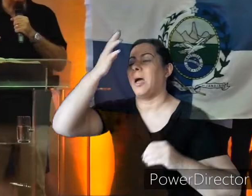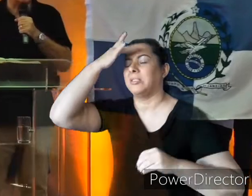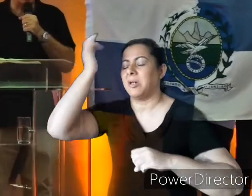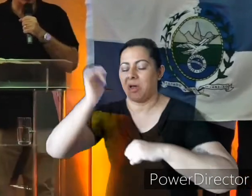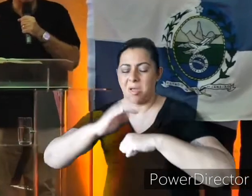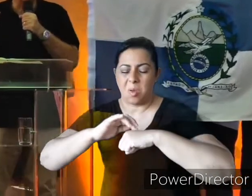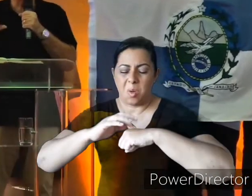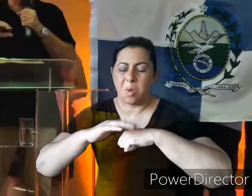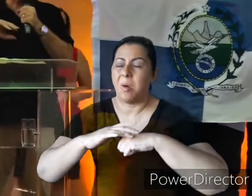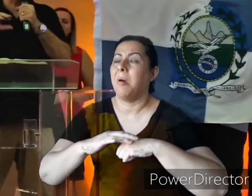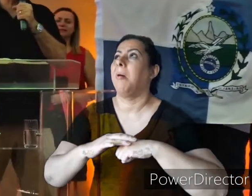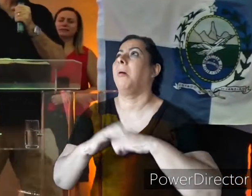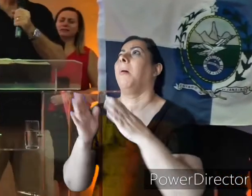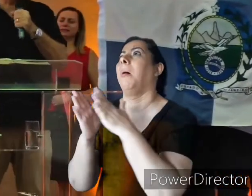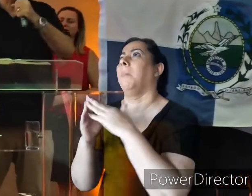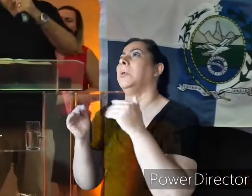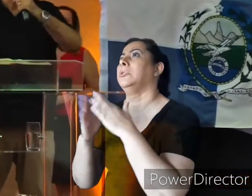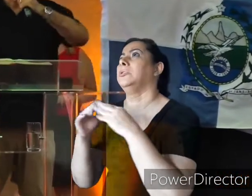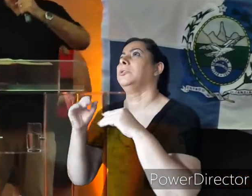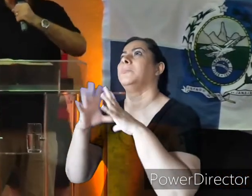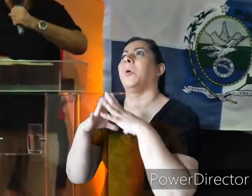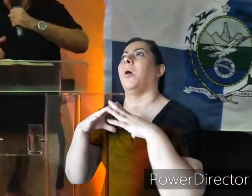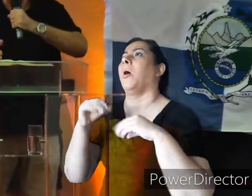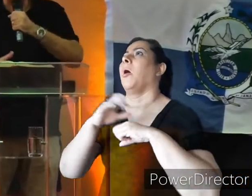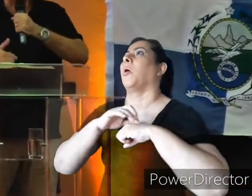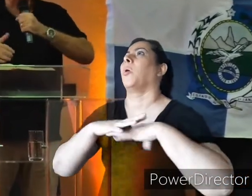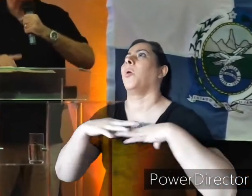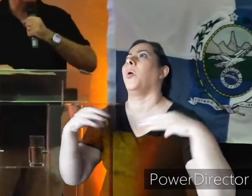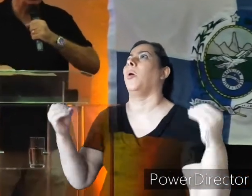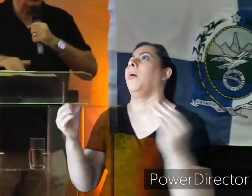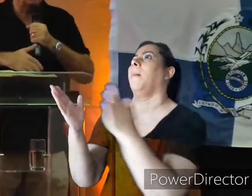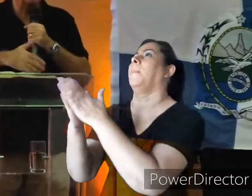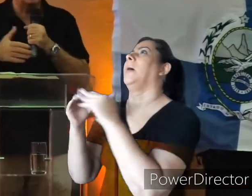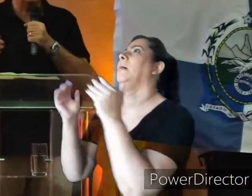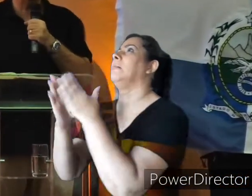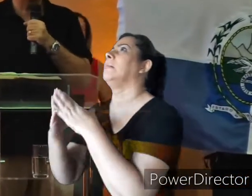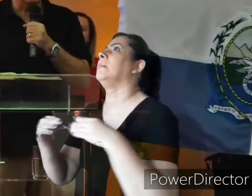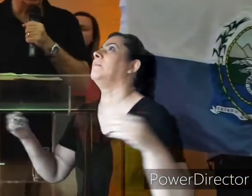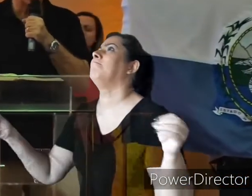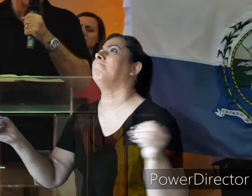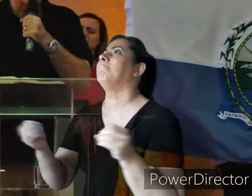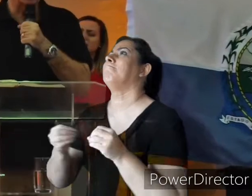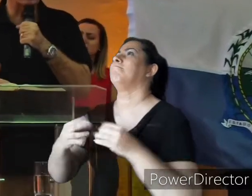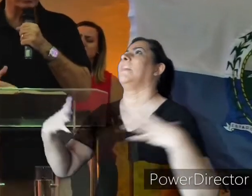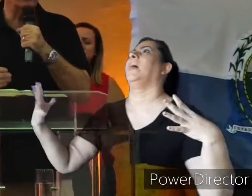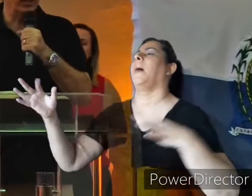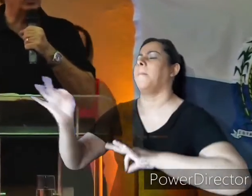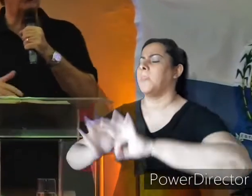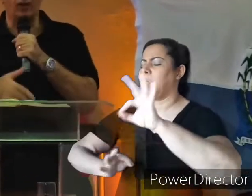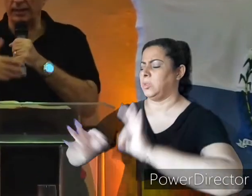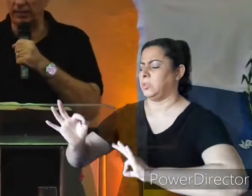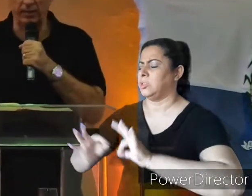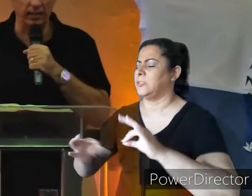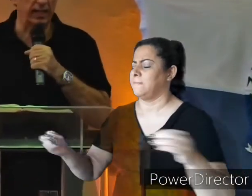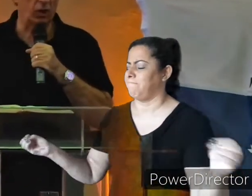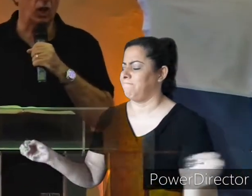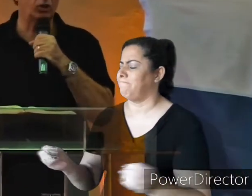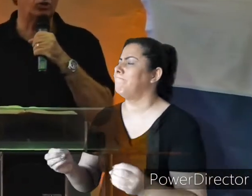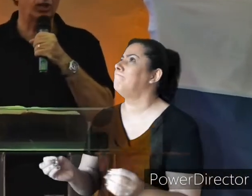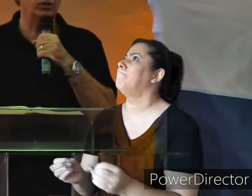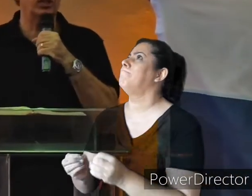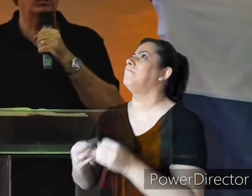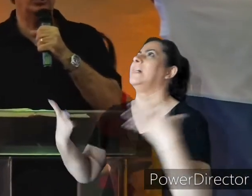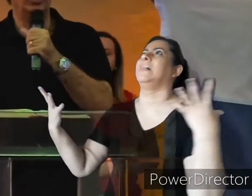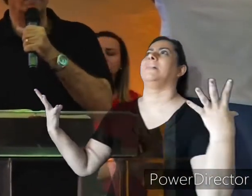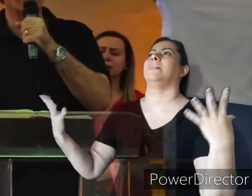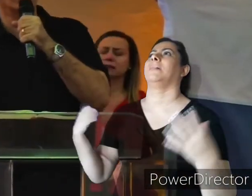a trabalhar, queremos voltar a estudar, queremos voltar, Senhor, a podermos viver, ó Deus, a nossa vida de forma santa, é